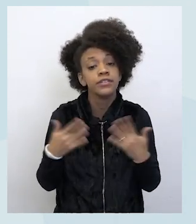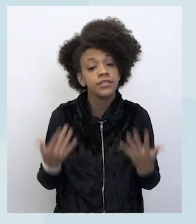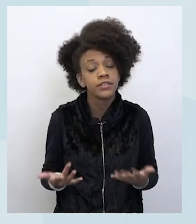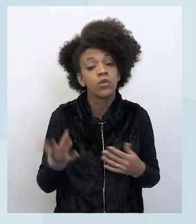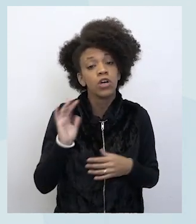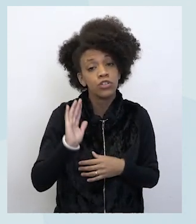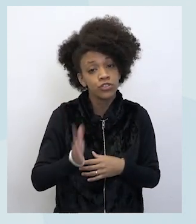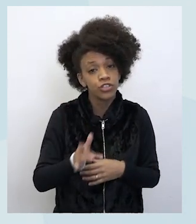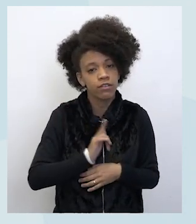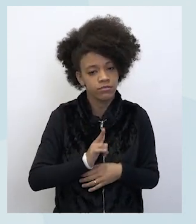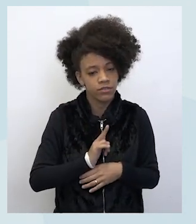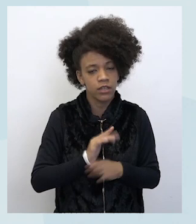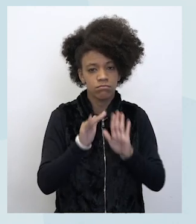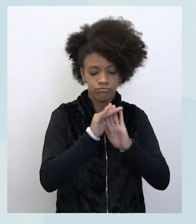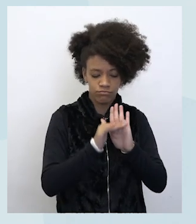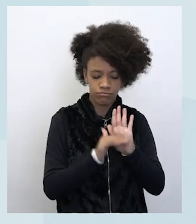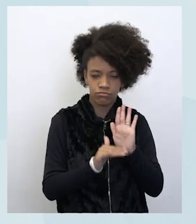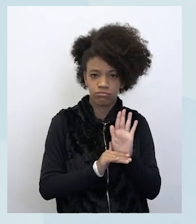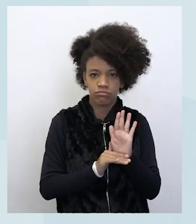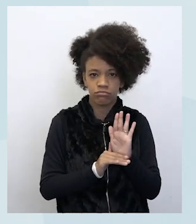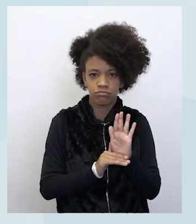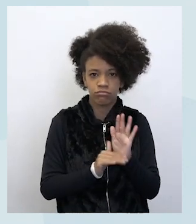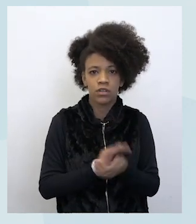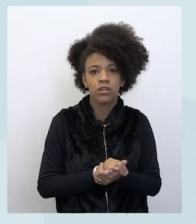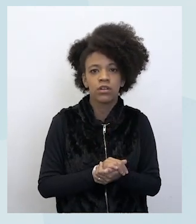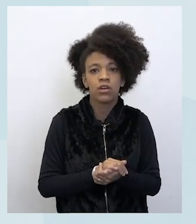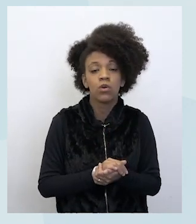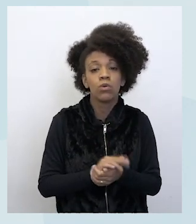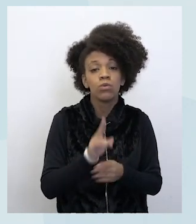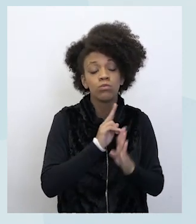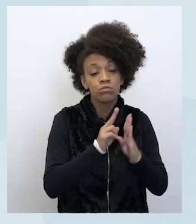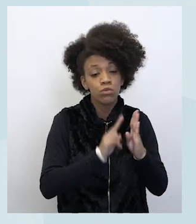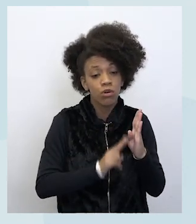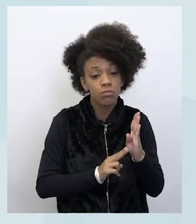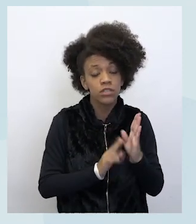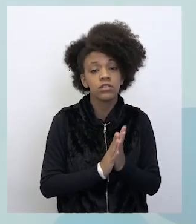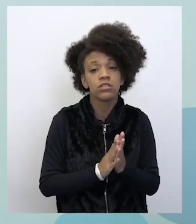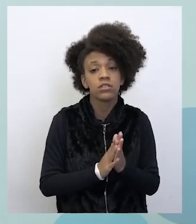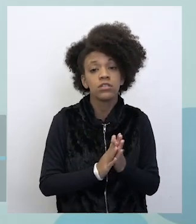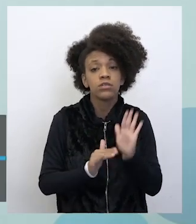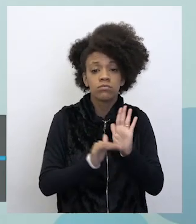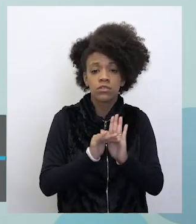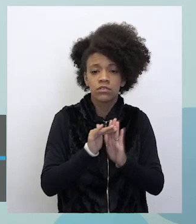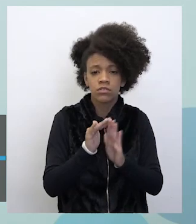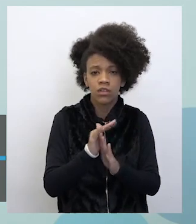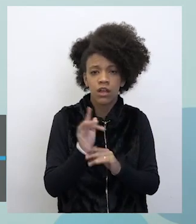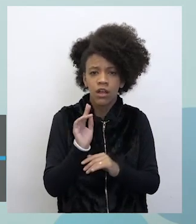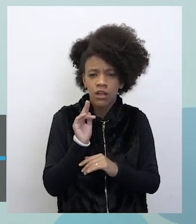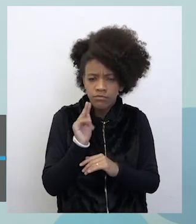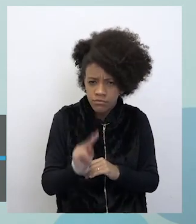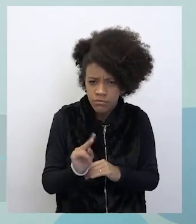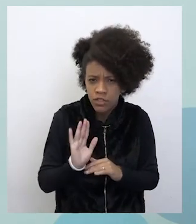temos construído até agora o nome da nossa rubrica e os degraus. E vocês estão vendo que na tela